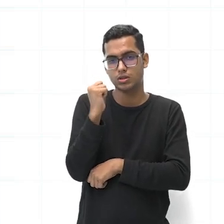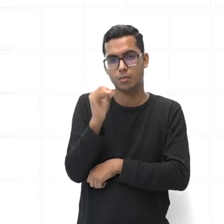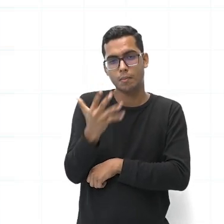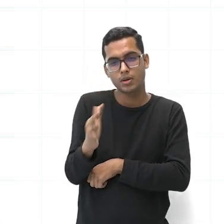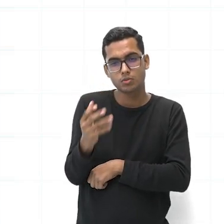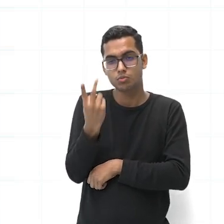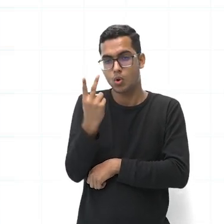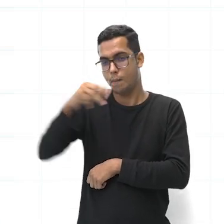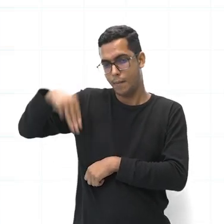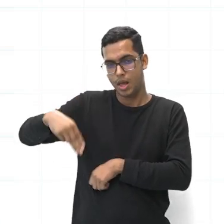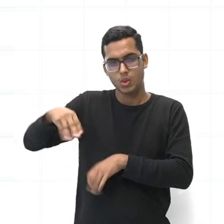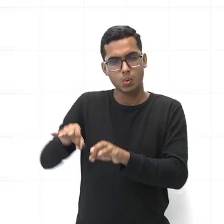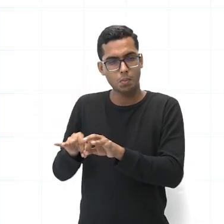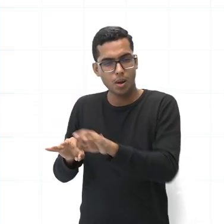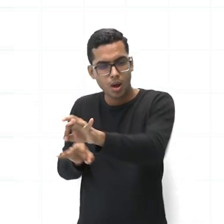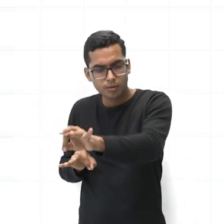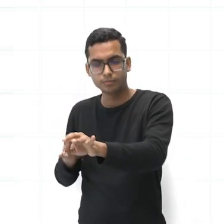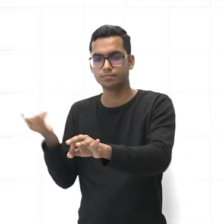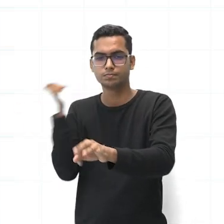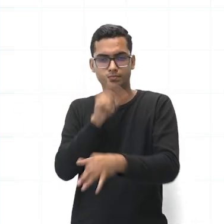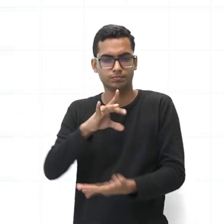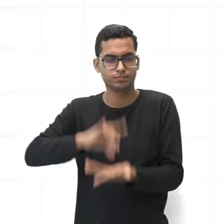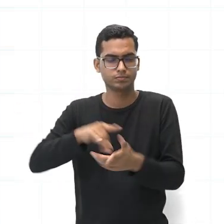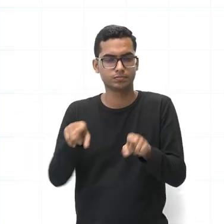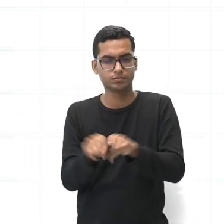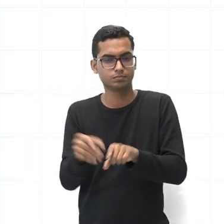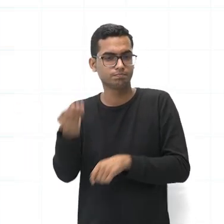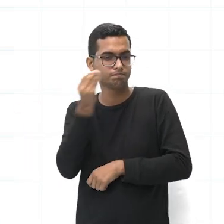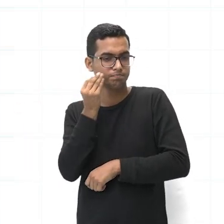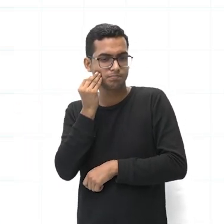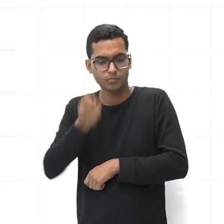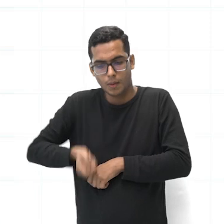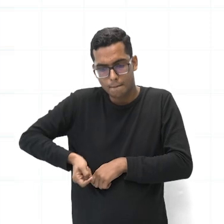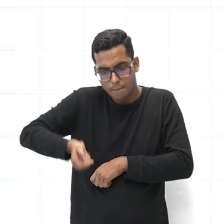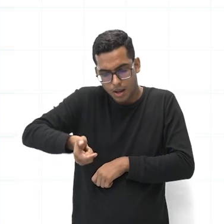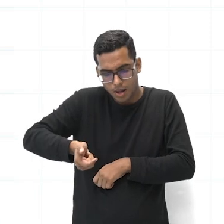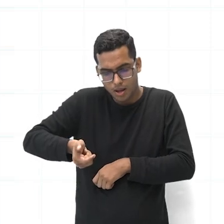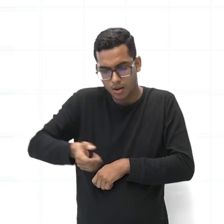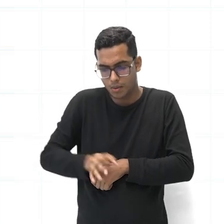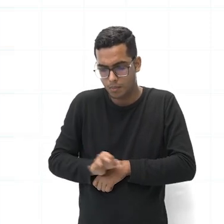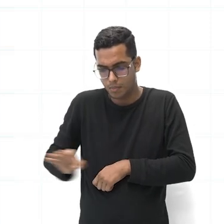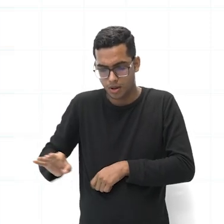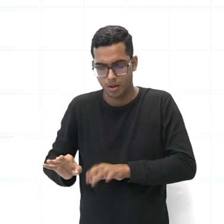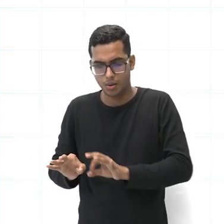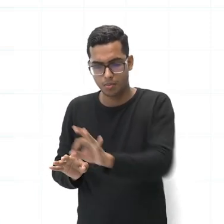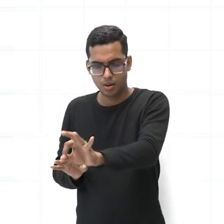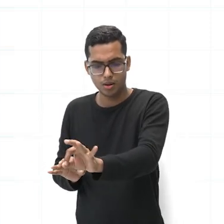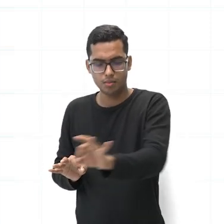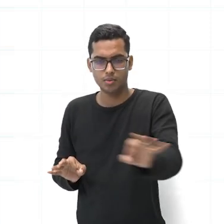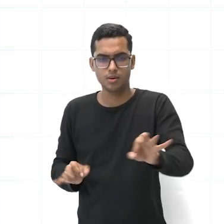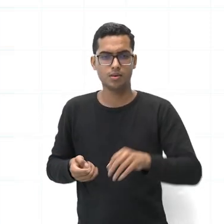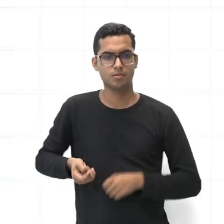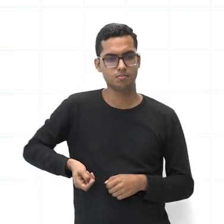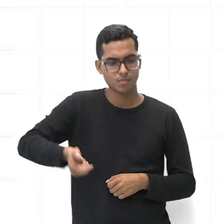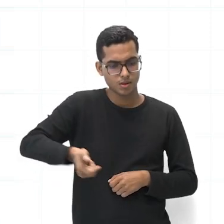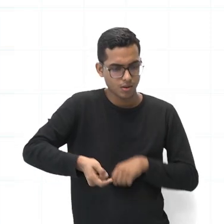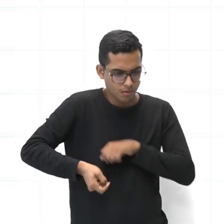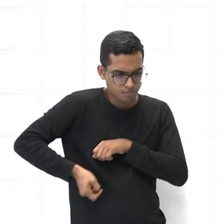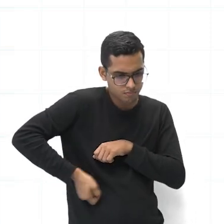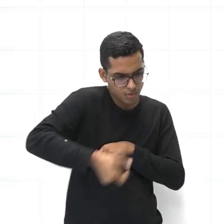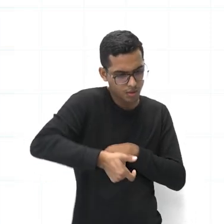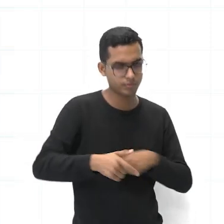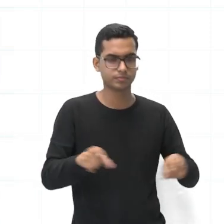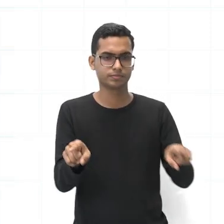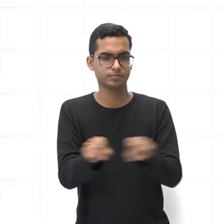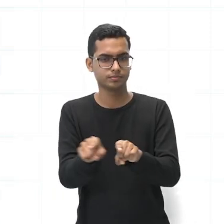o jogo, cada um deve tentar acertar o buraco ou as bolinhas que estiverem fora. Assim,